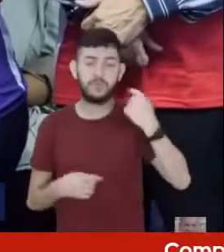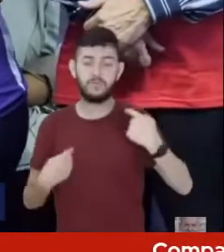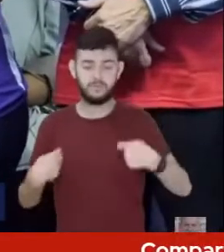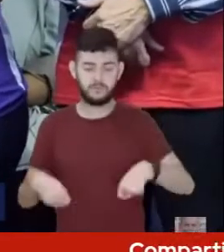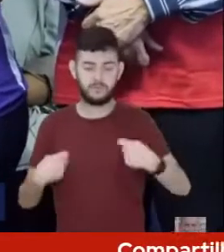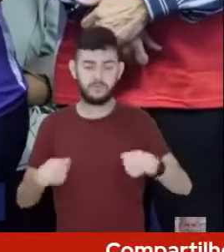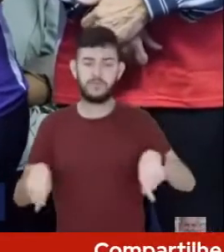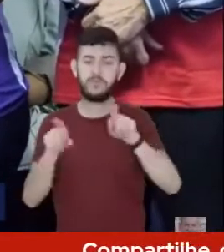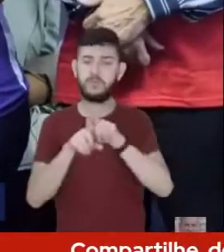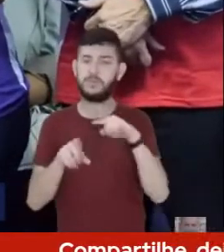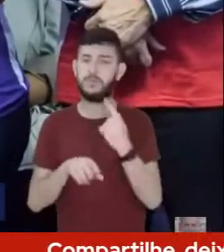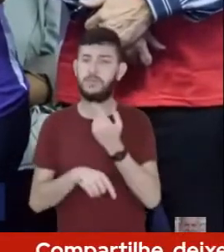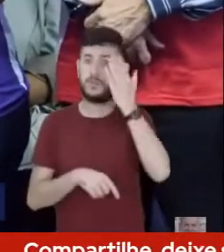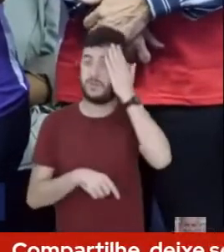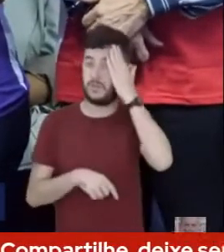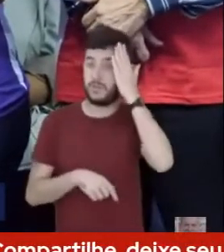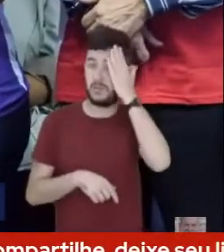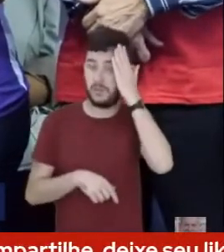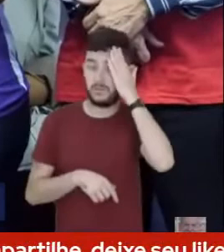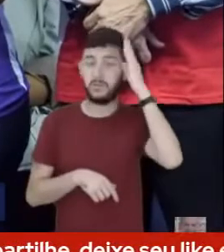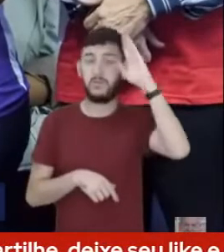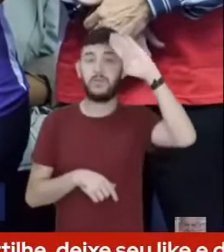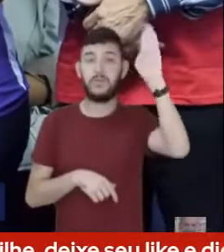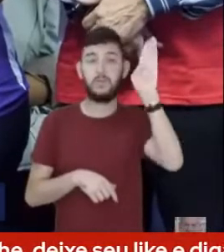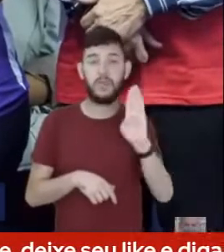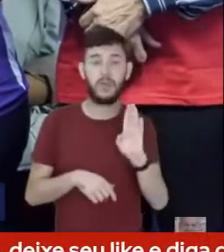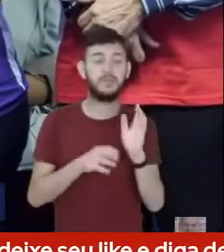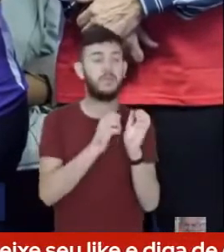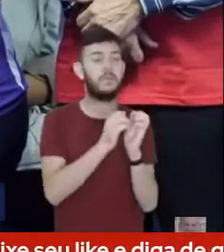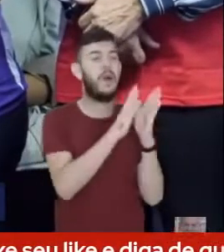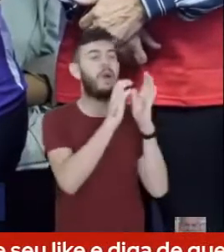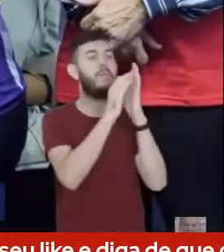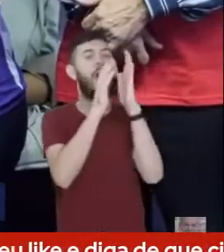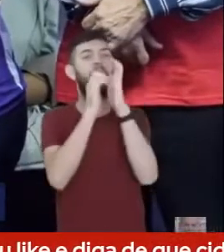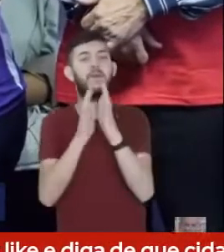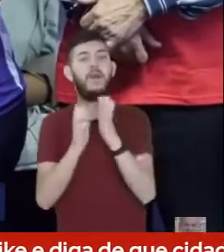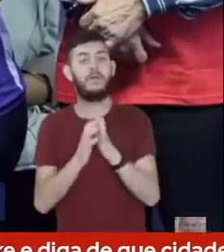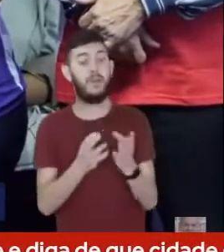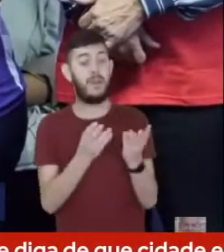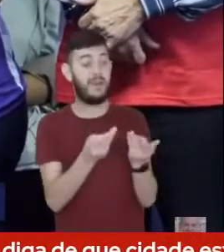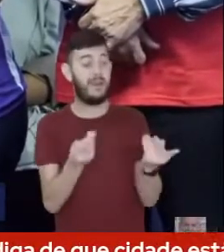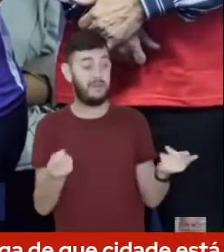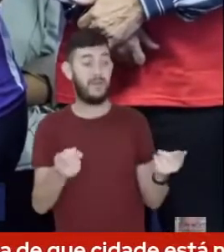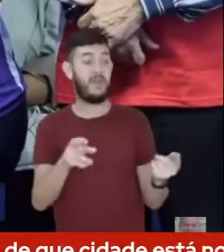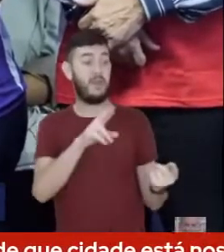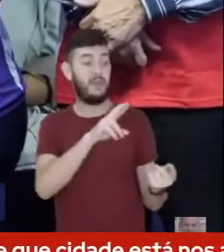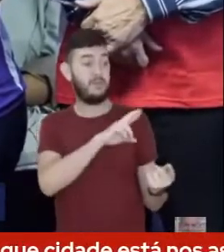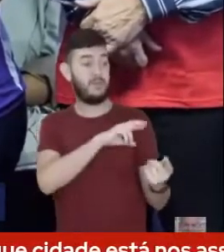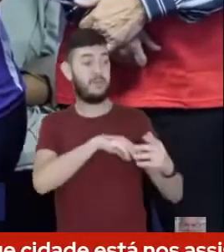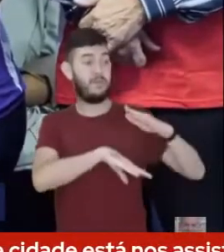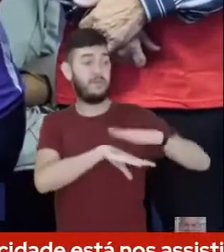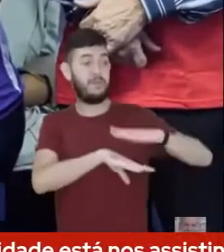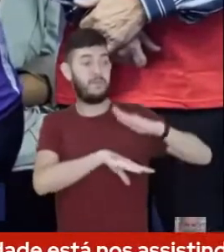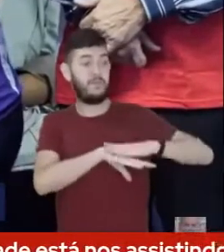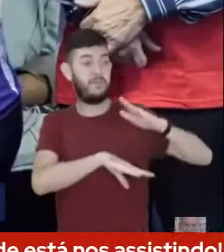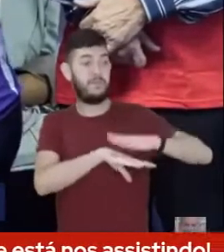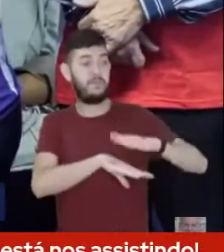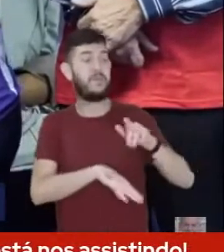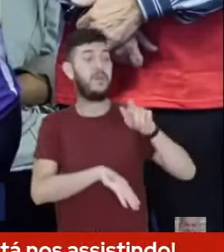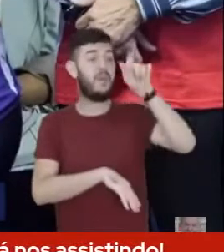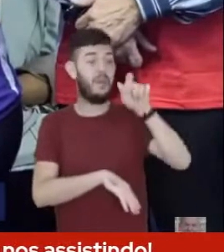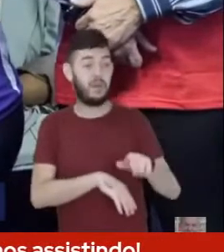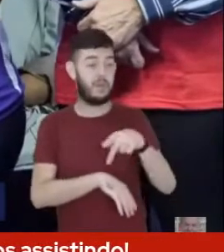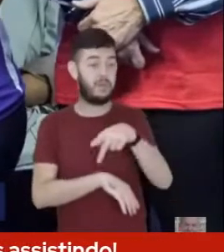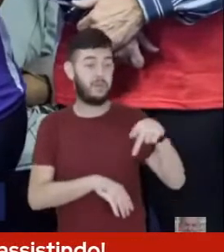nosso país caberá ao nosso presidente da República, ao nosso vice e toda